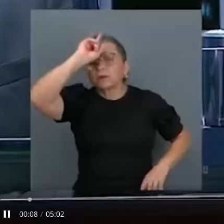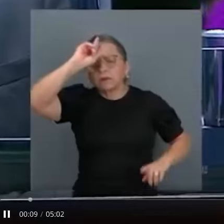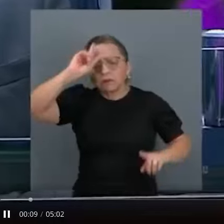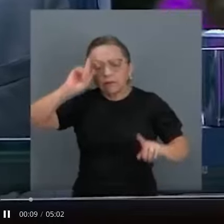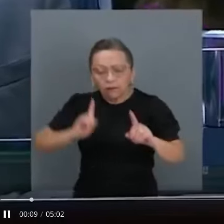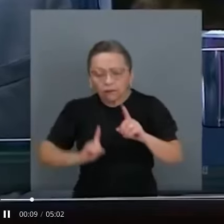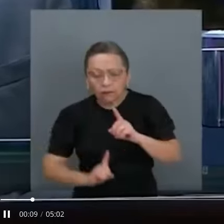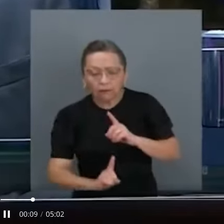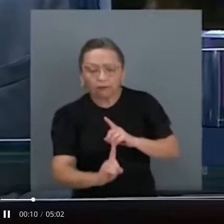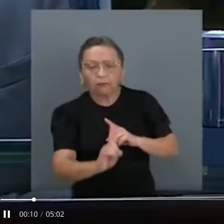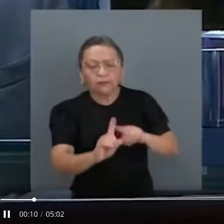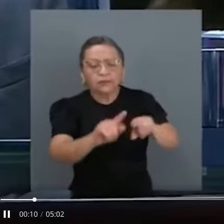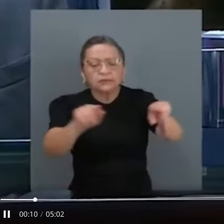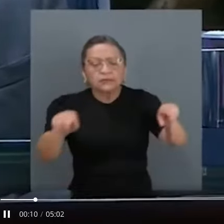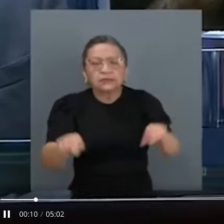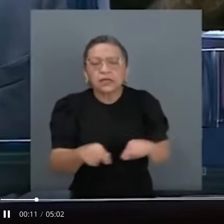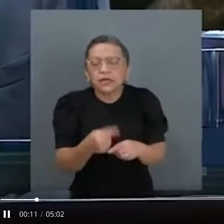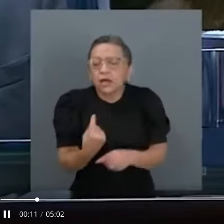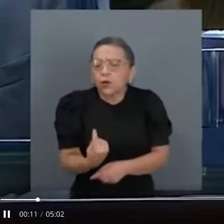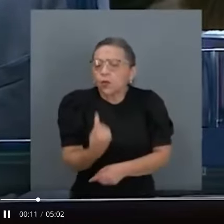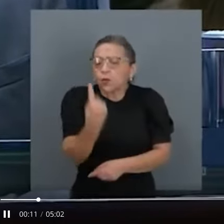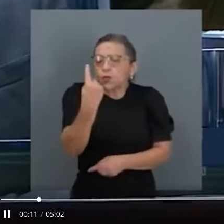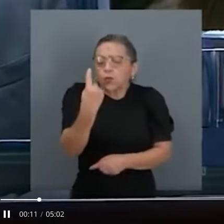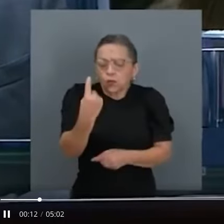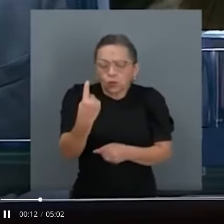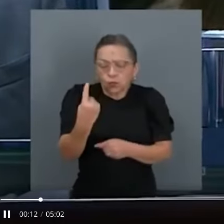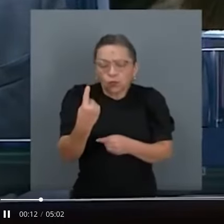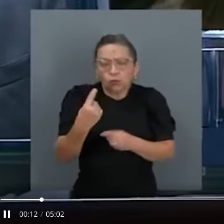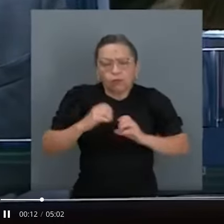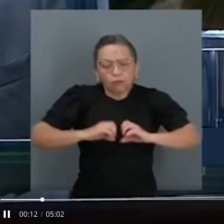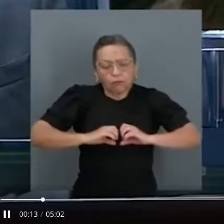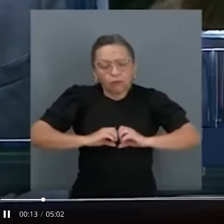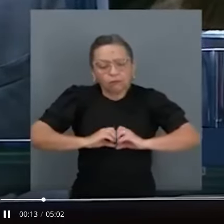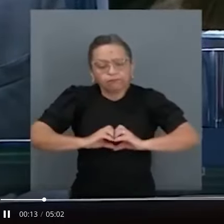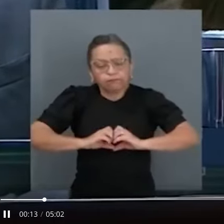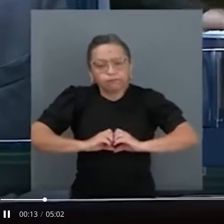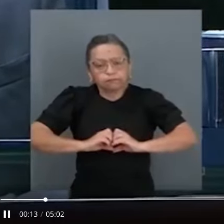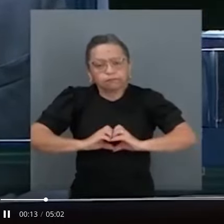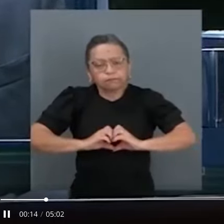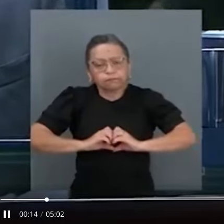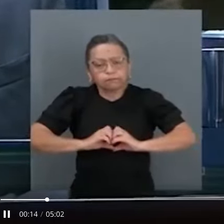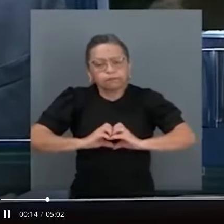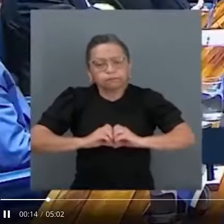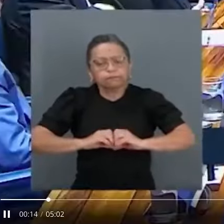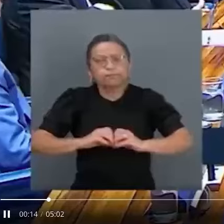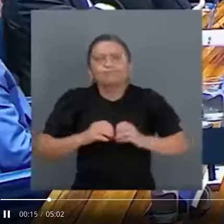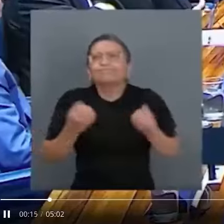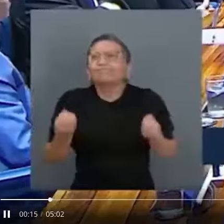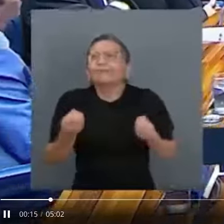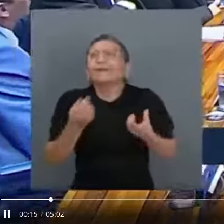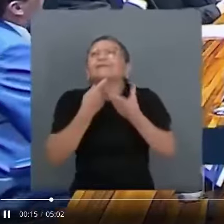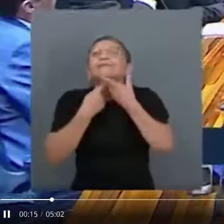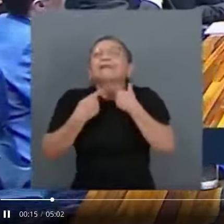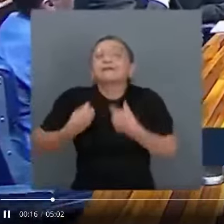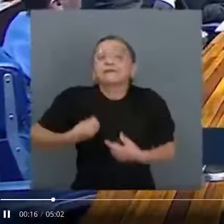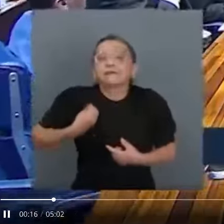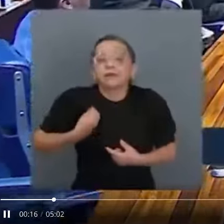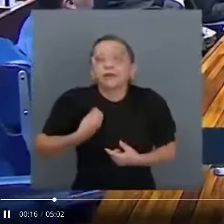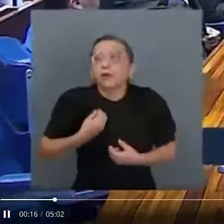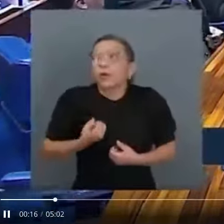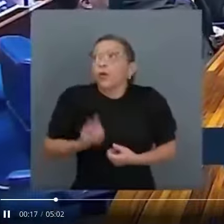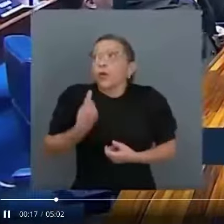determinado a sobreviver. Que maravilha. Consegui. Ufa.